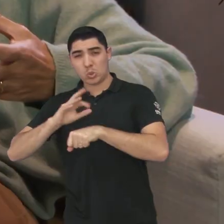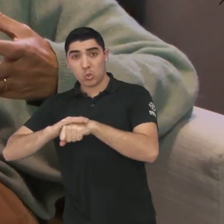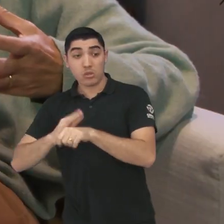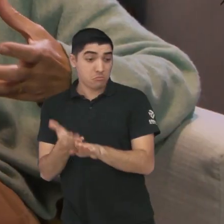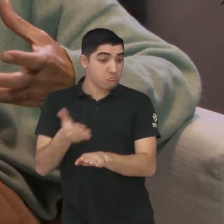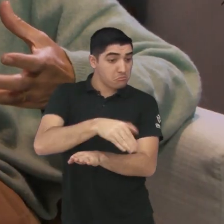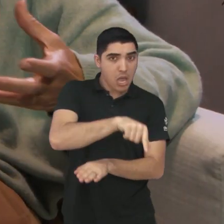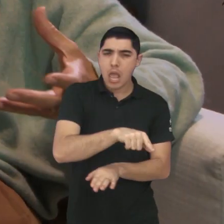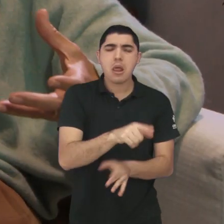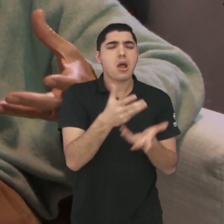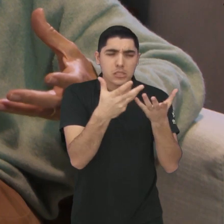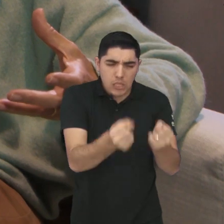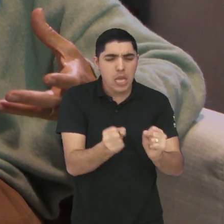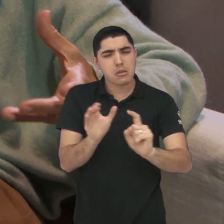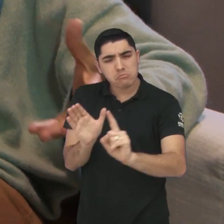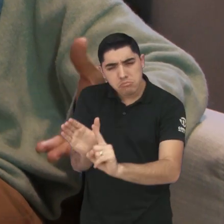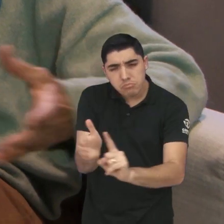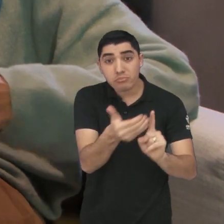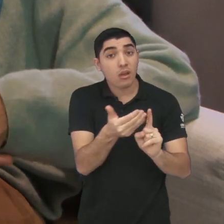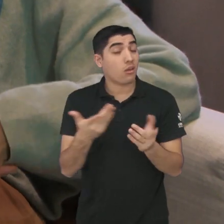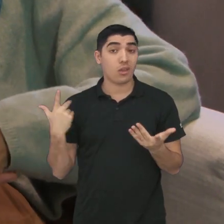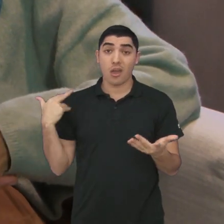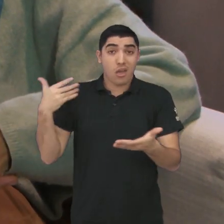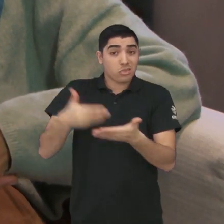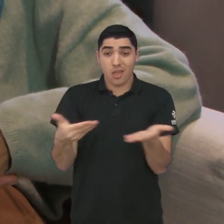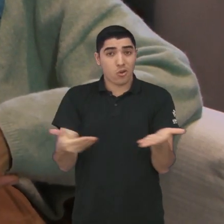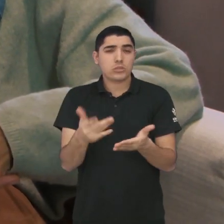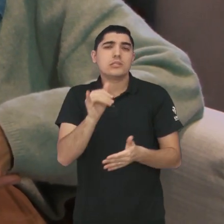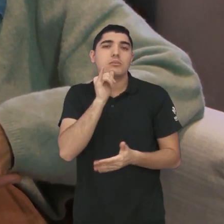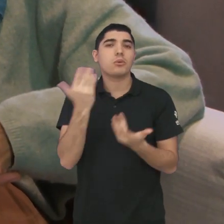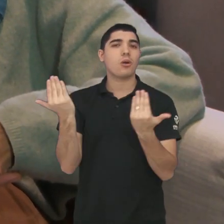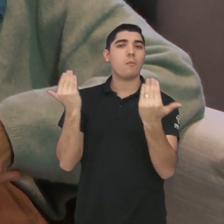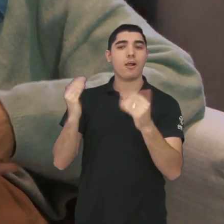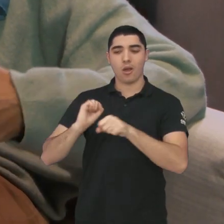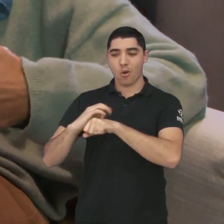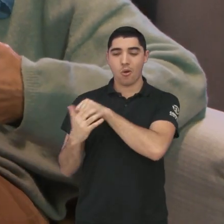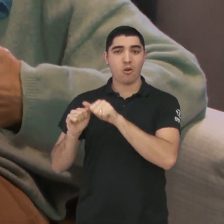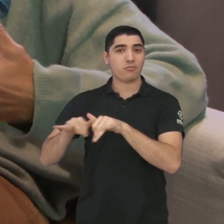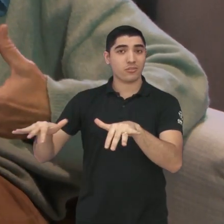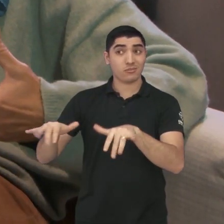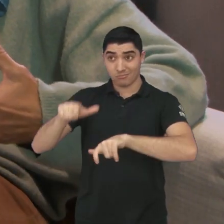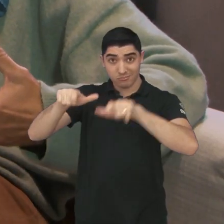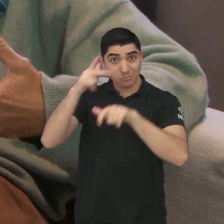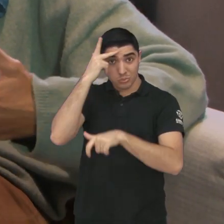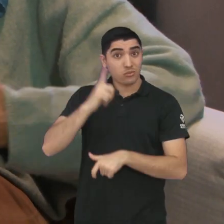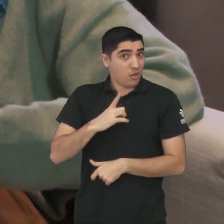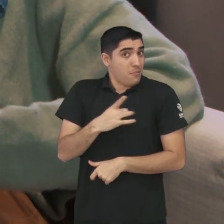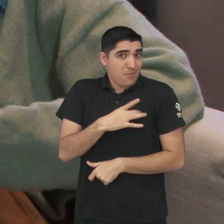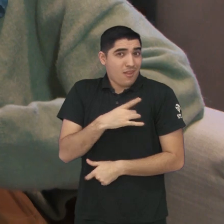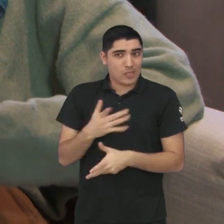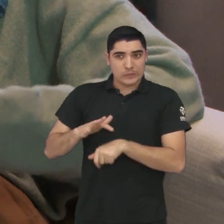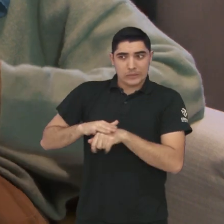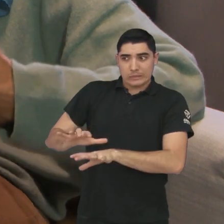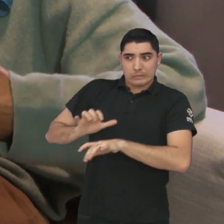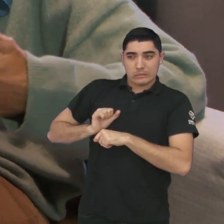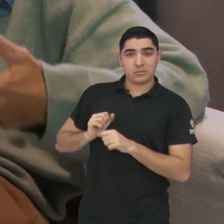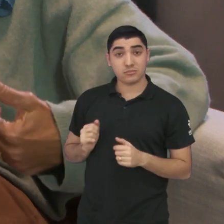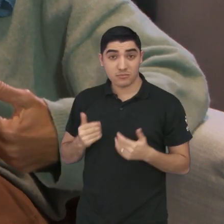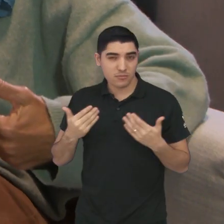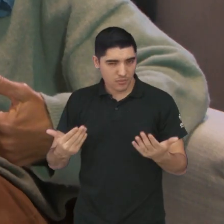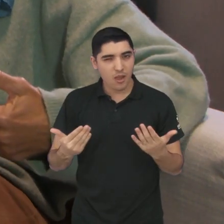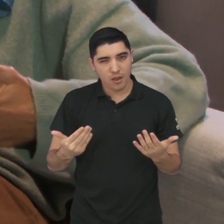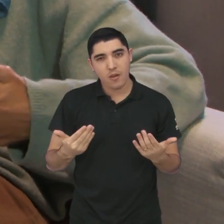nos jornais da época a gente tem uma contenda, né, frente àqueles que eram a favor do sanatório com aqueles